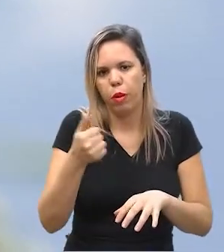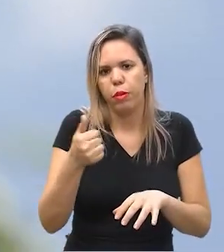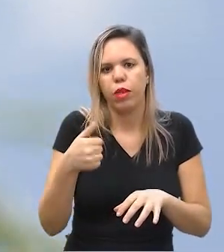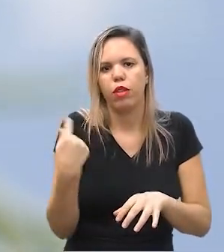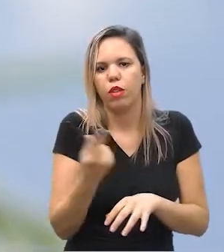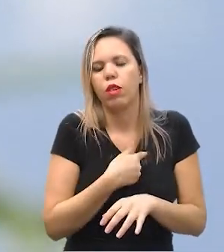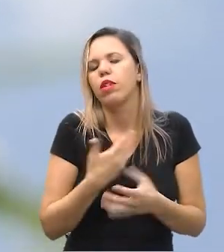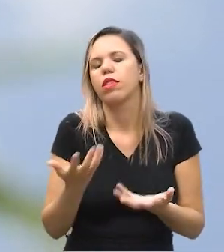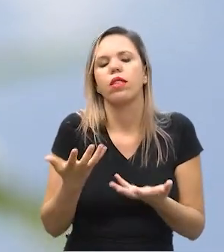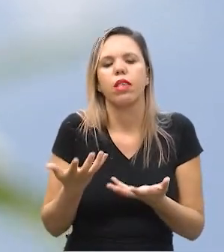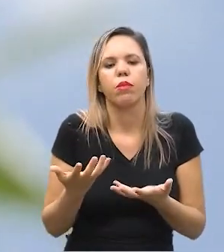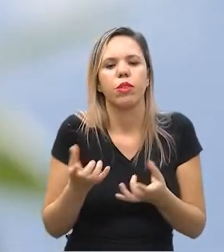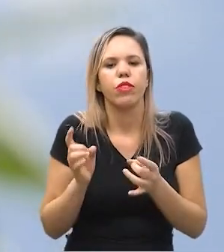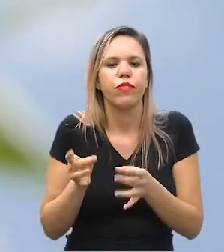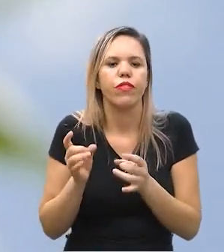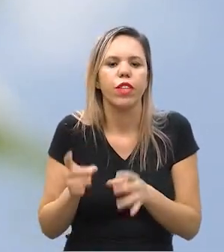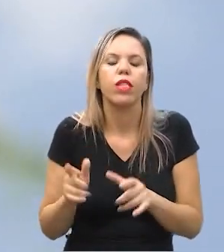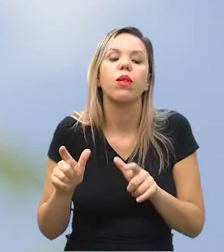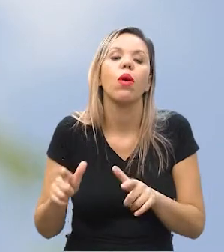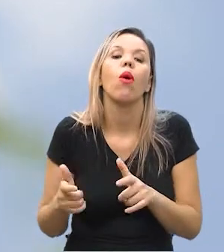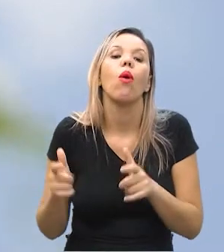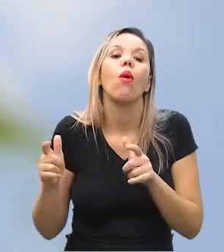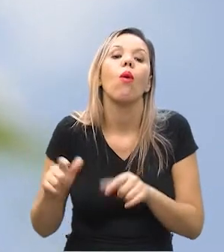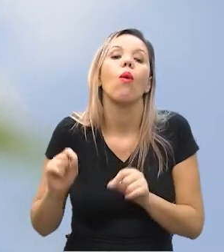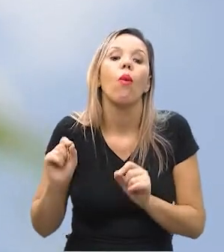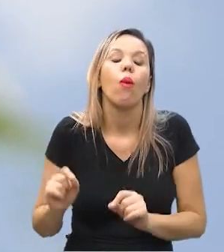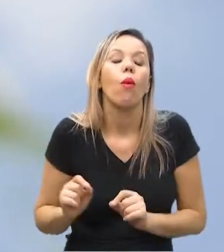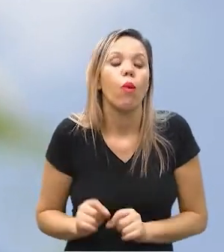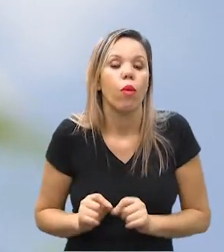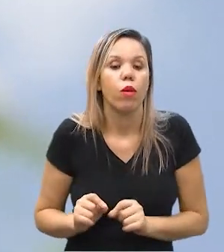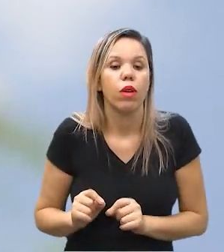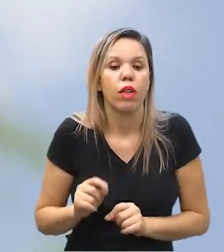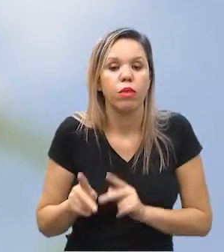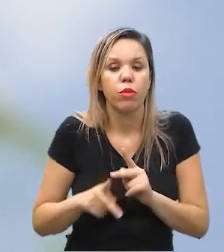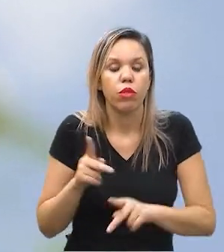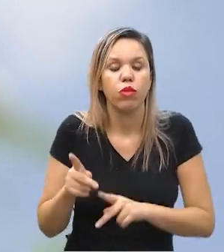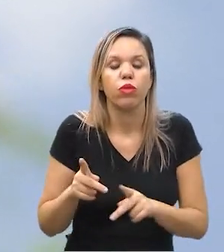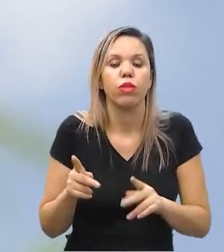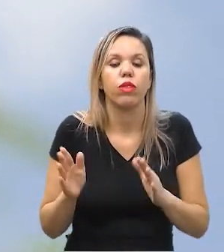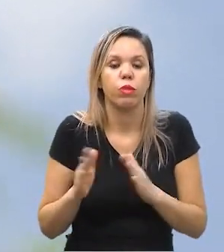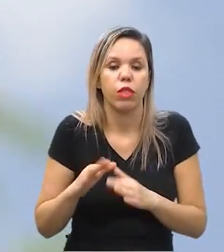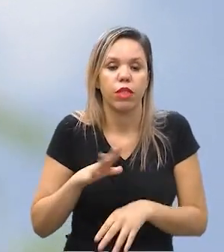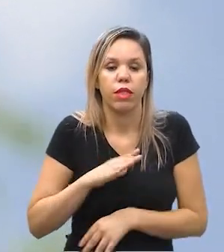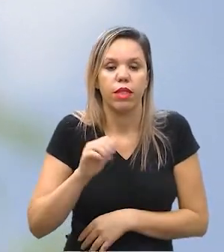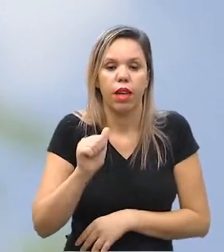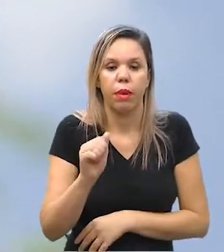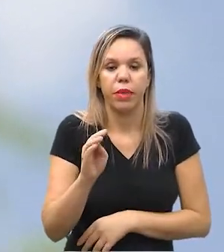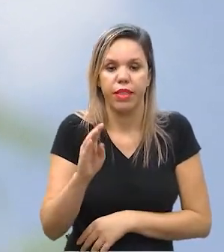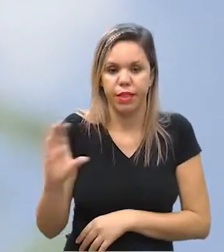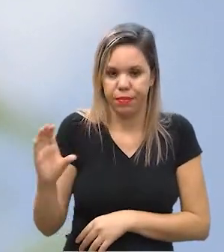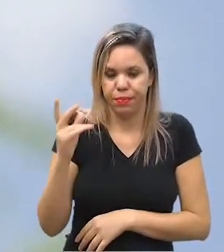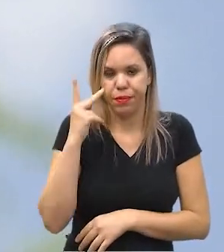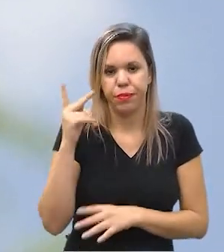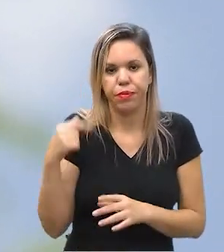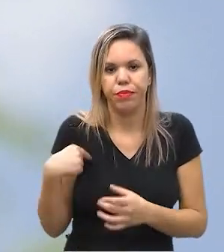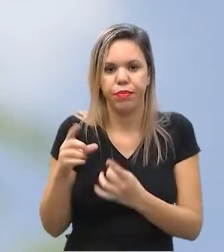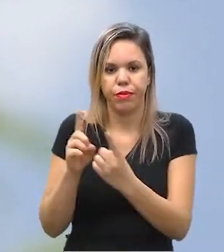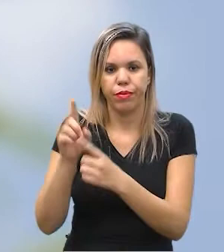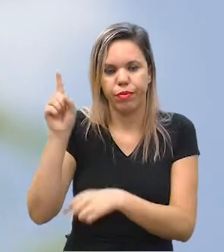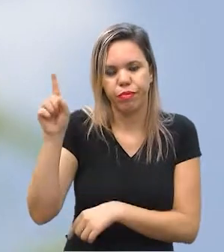mercado que nós buscamos foram os compradores do ABC, né? Então a gente começou a atender